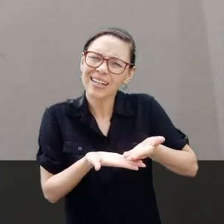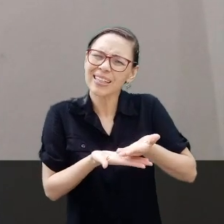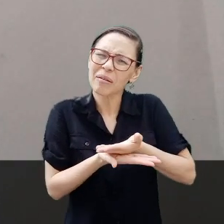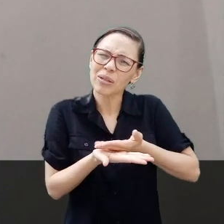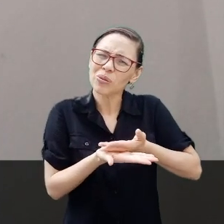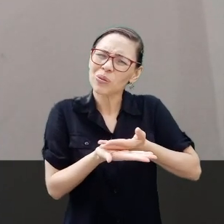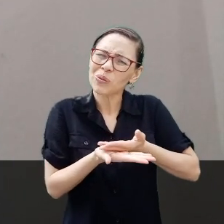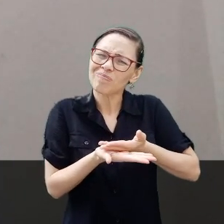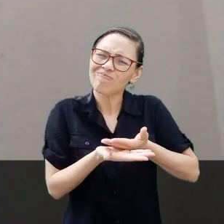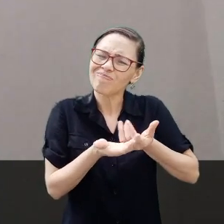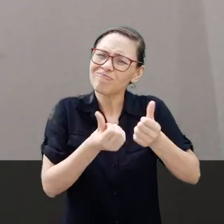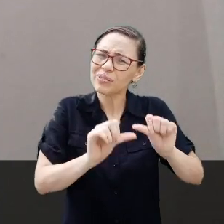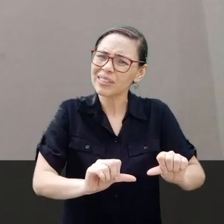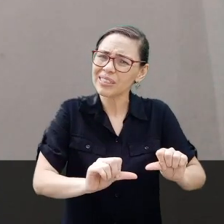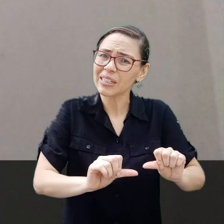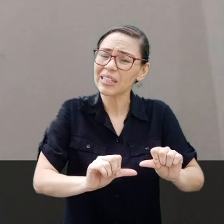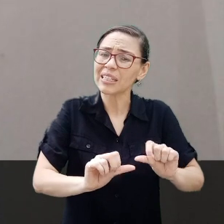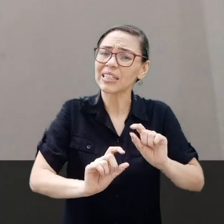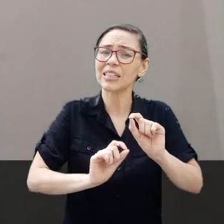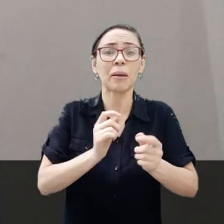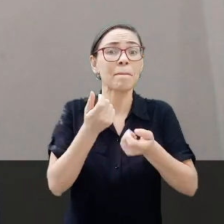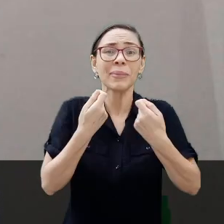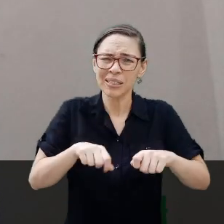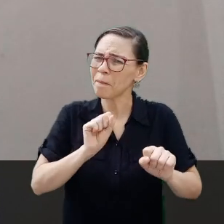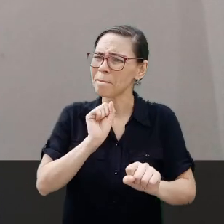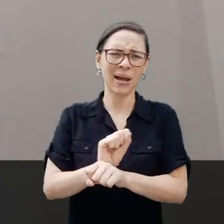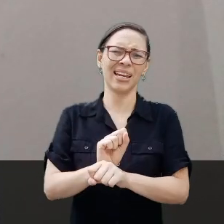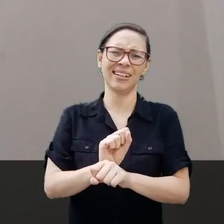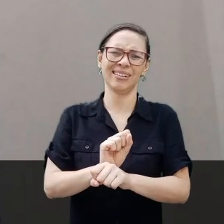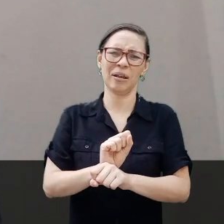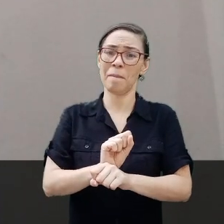os tratamentos, E o que nós entendemos é que